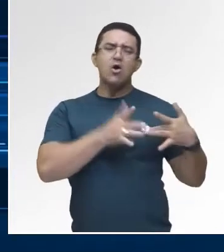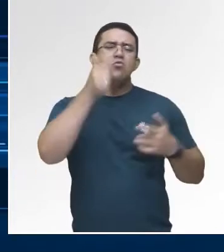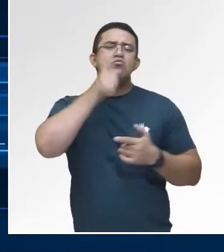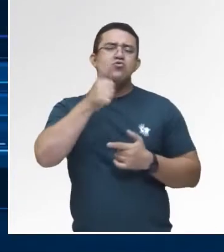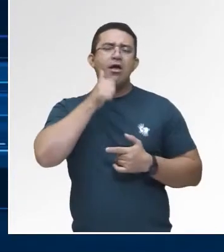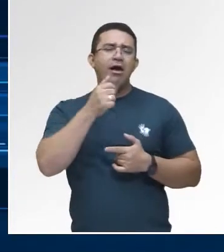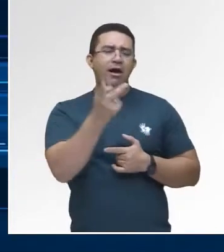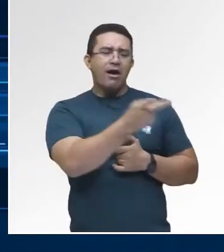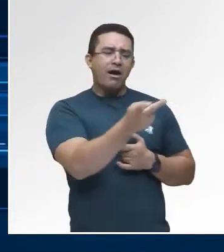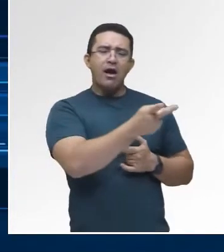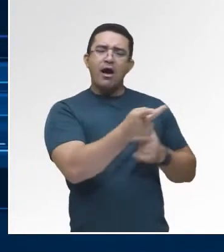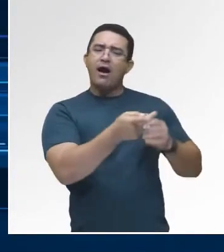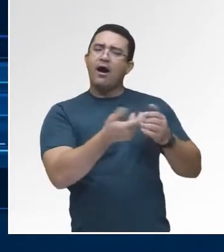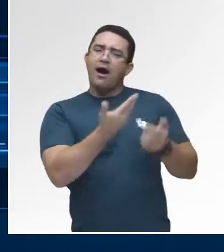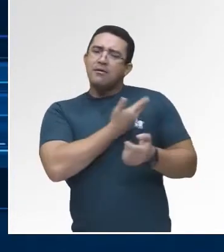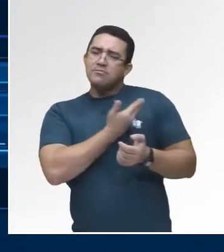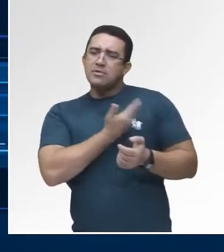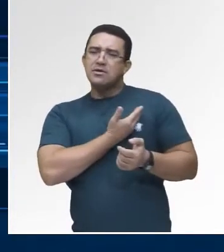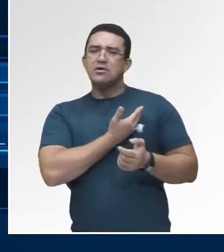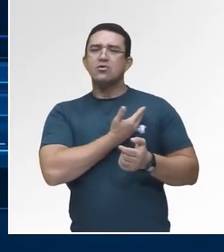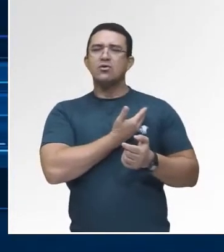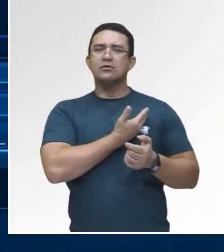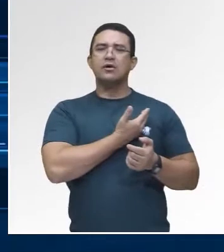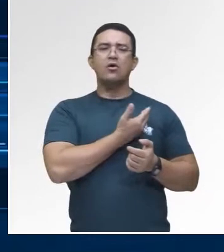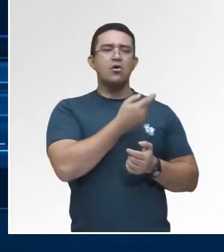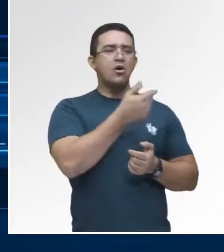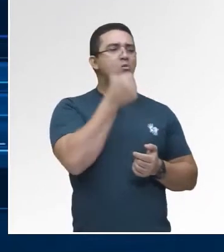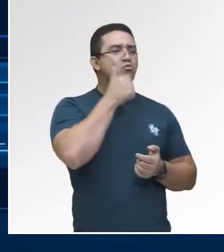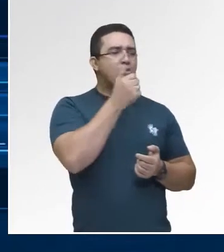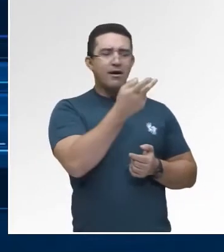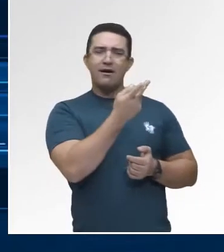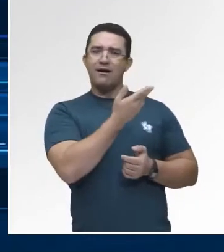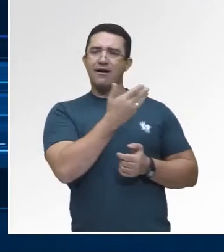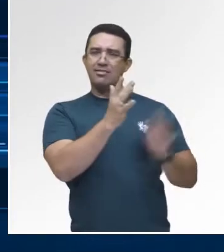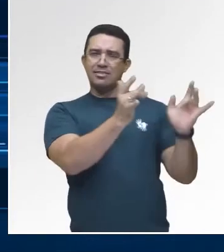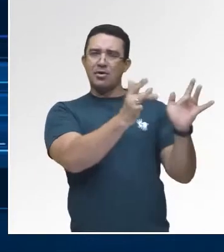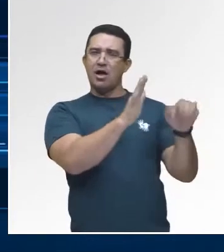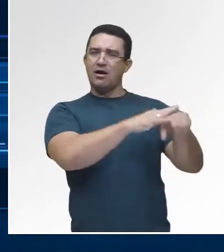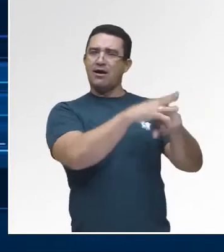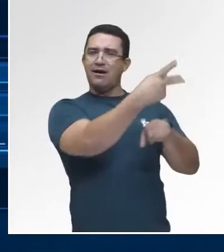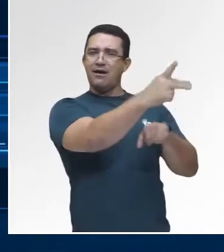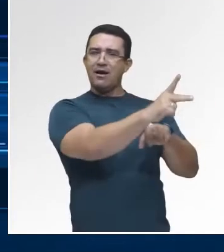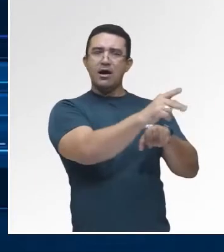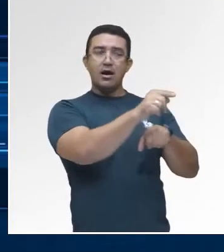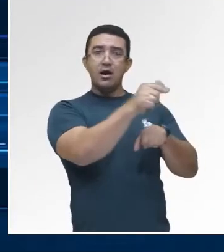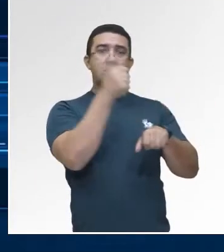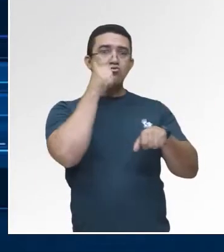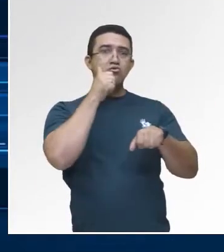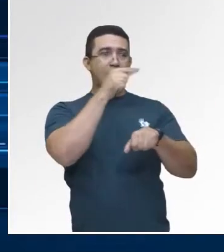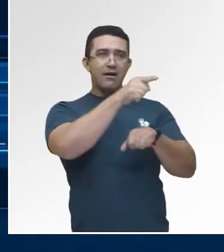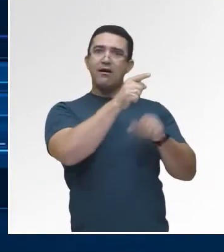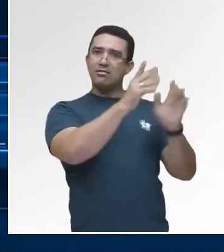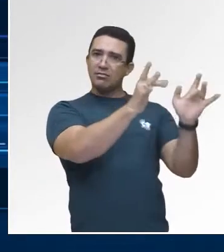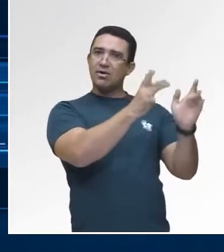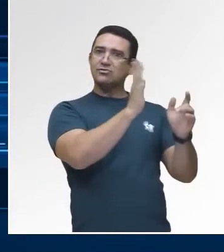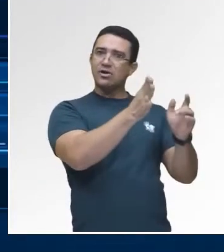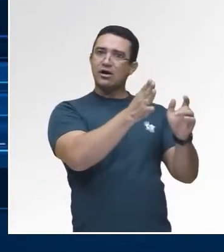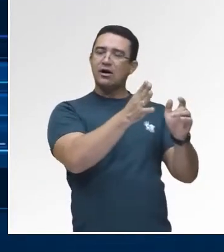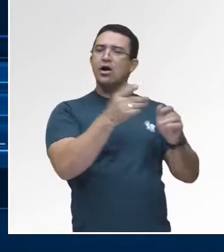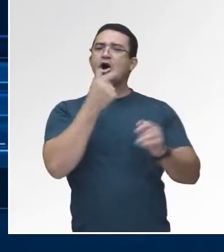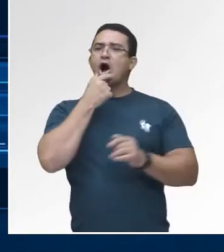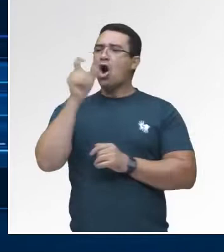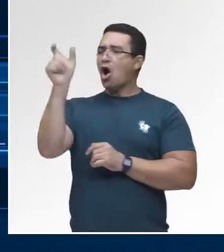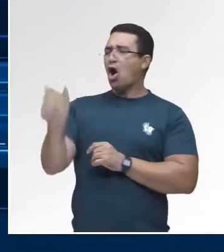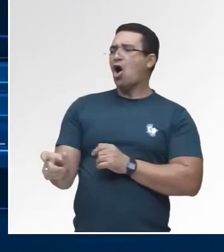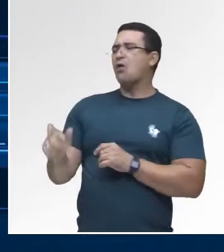dessa mulher, se tornou amigo desse homem, do namorado dela, que ela era comprometida. Então ele sofria aquele sentimento